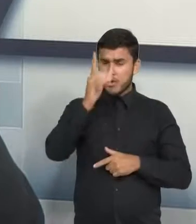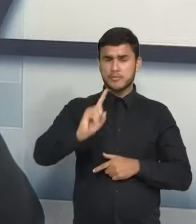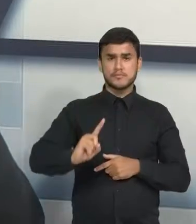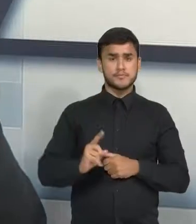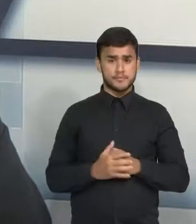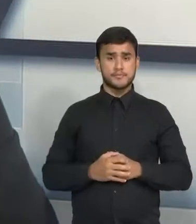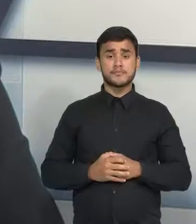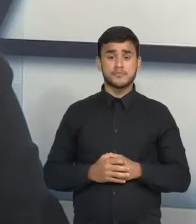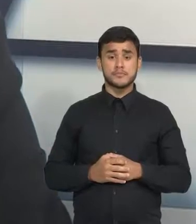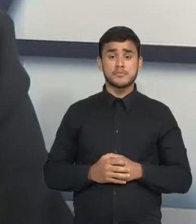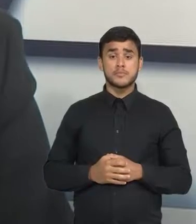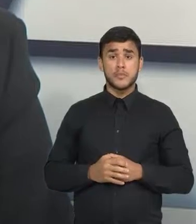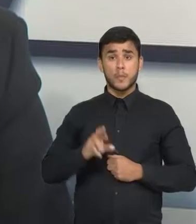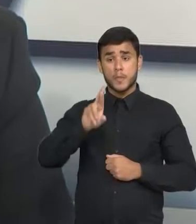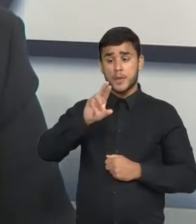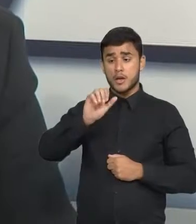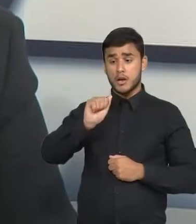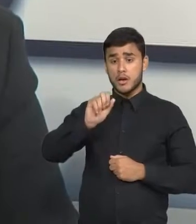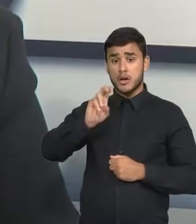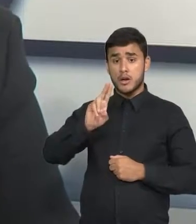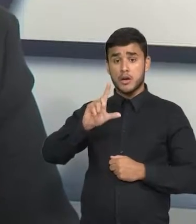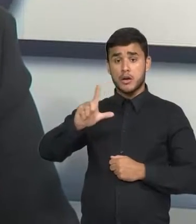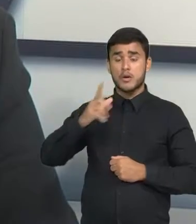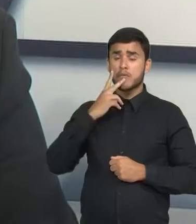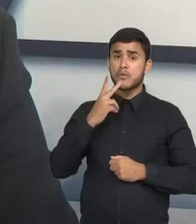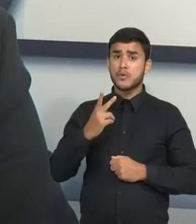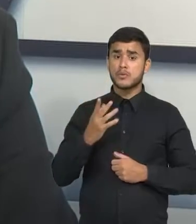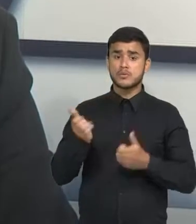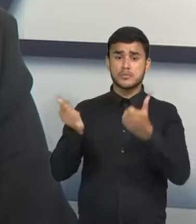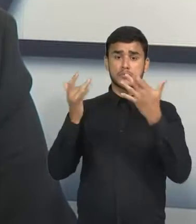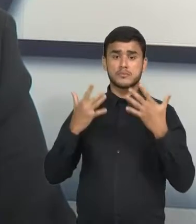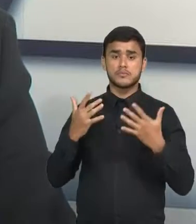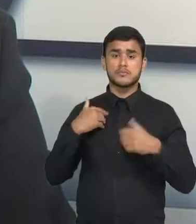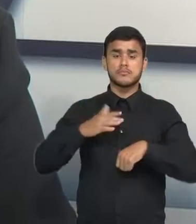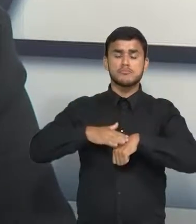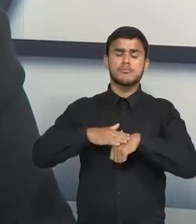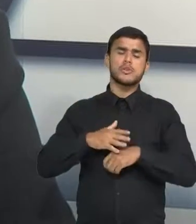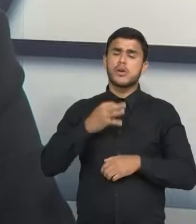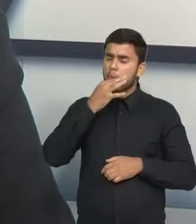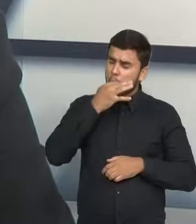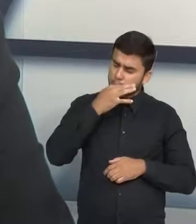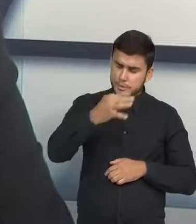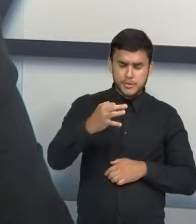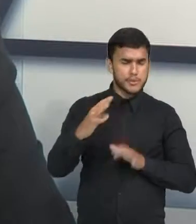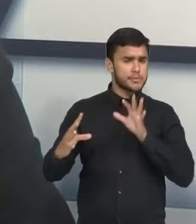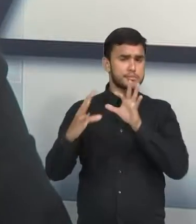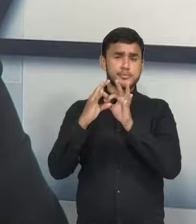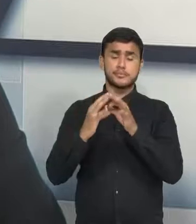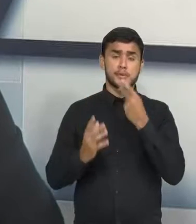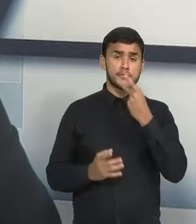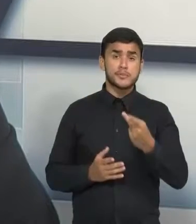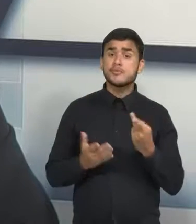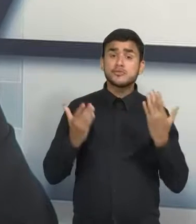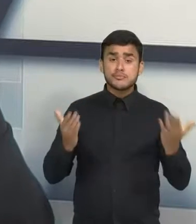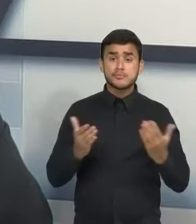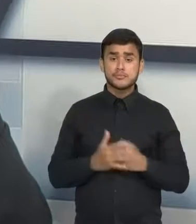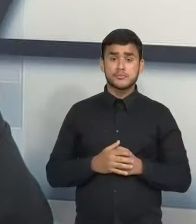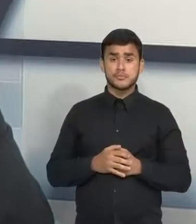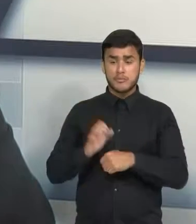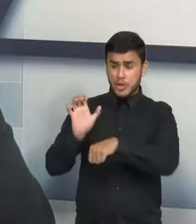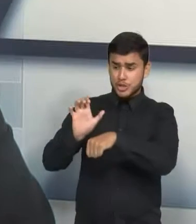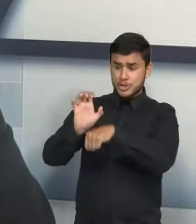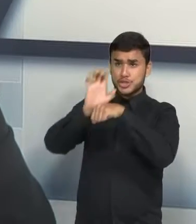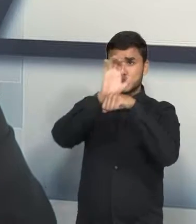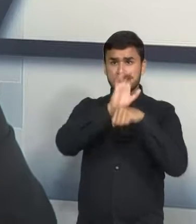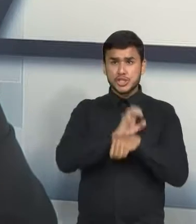ministro. Praticamente o ministro disse o que a gente vem dizer aqui há anos. E o problema da segurança pública não se resolve nos estados. E